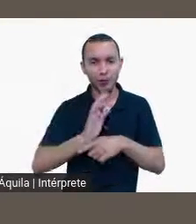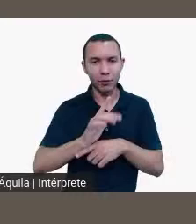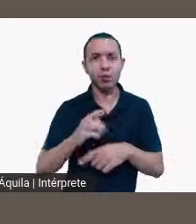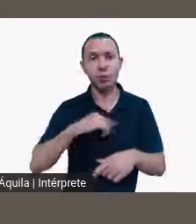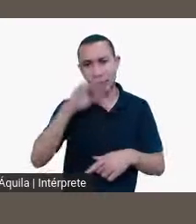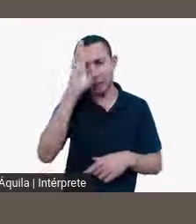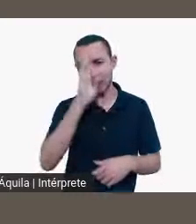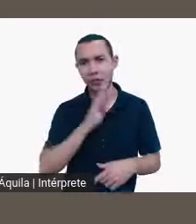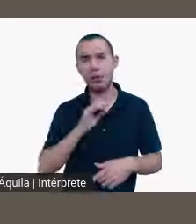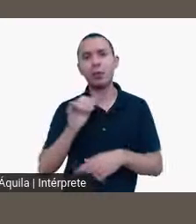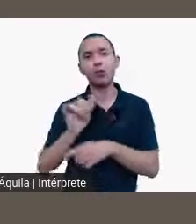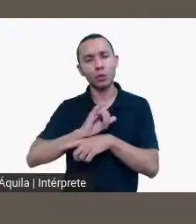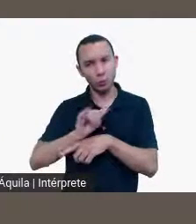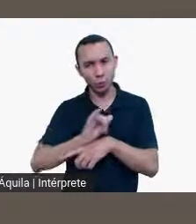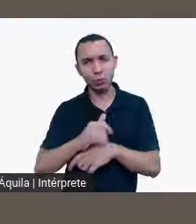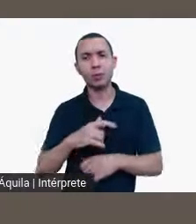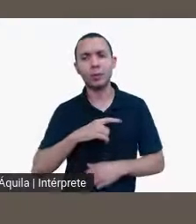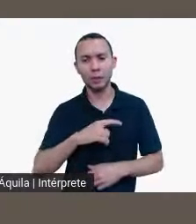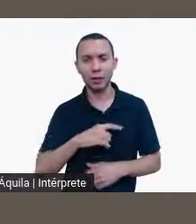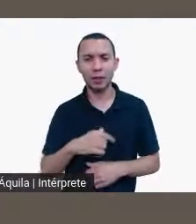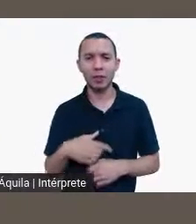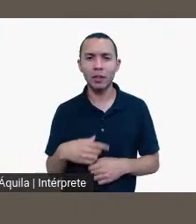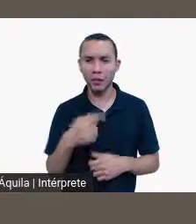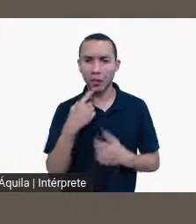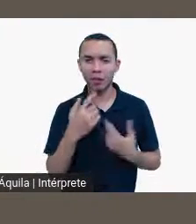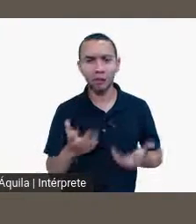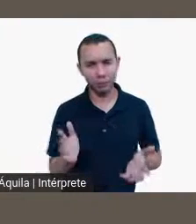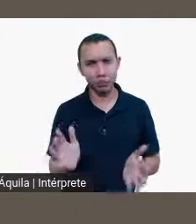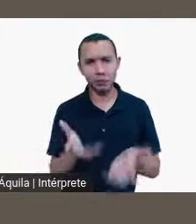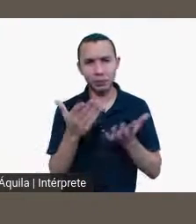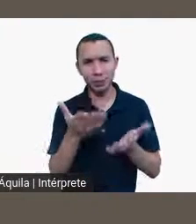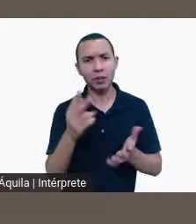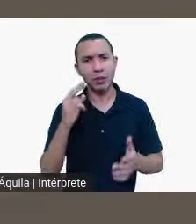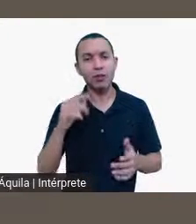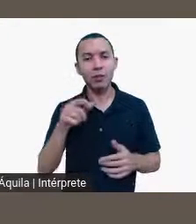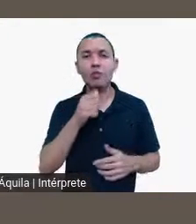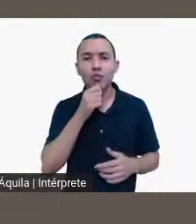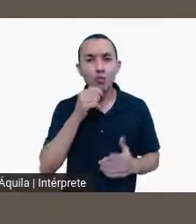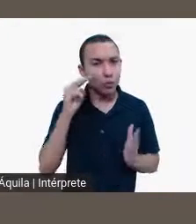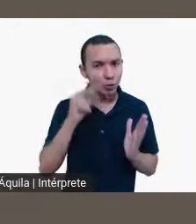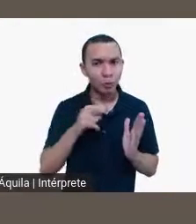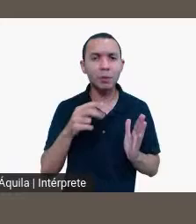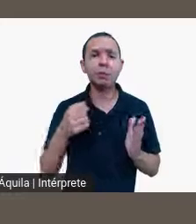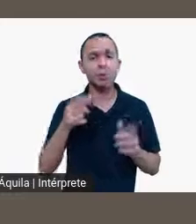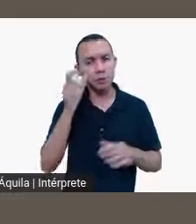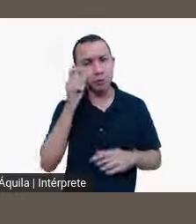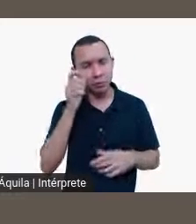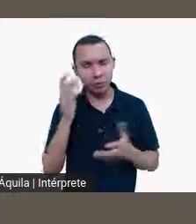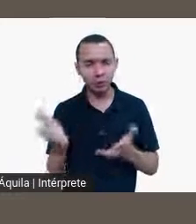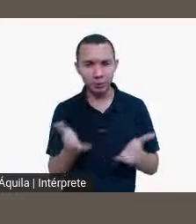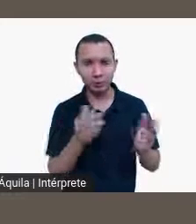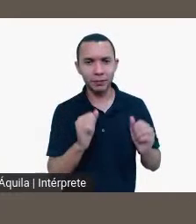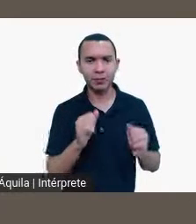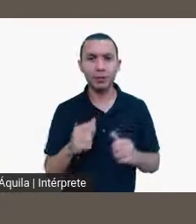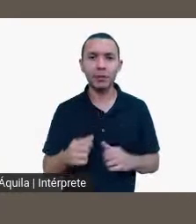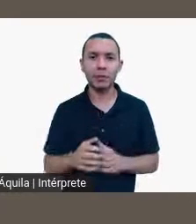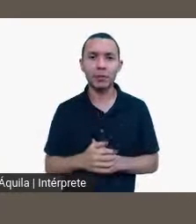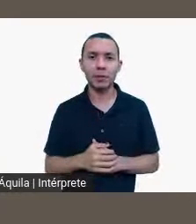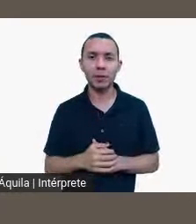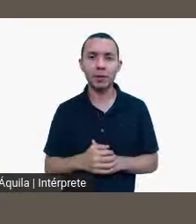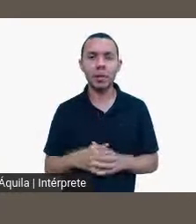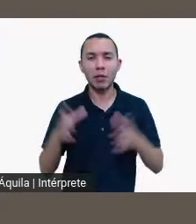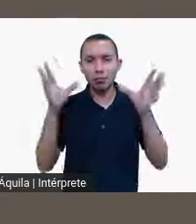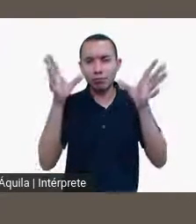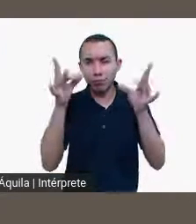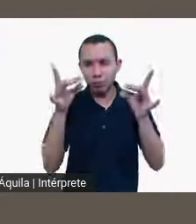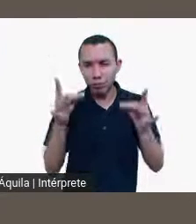no YouTube. Recomendo para quem não viu que veja. E eu não vou fazer uma apresentação pormenorizada dos